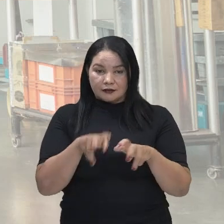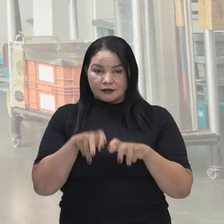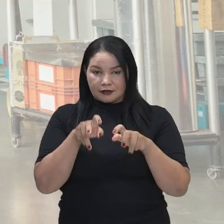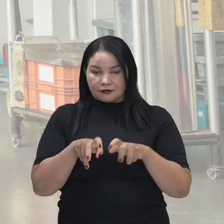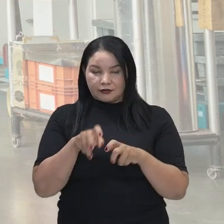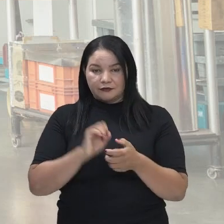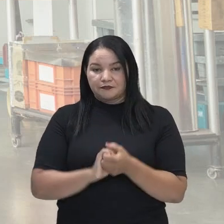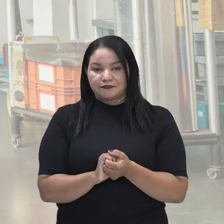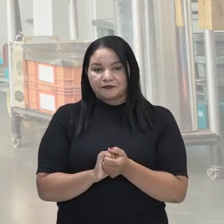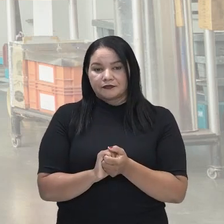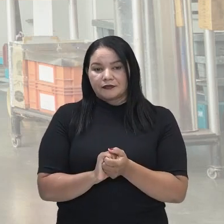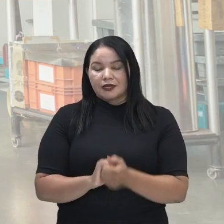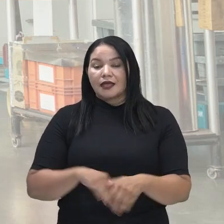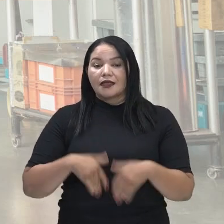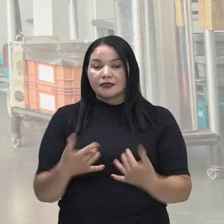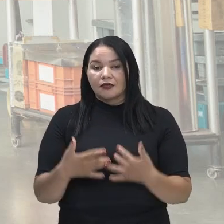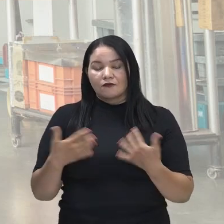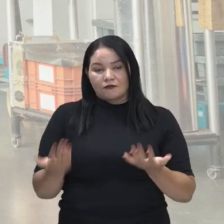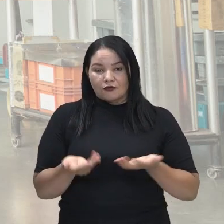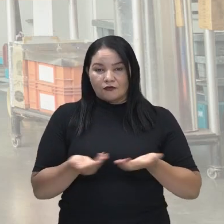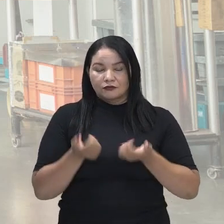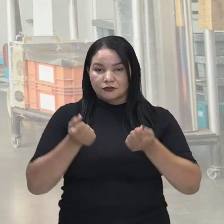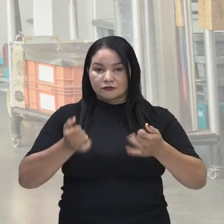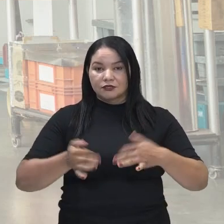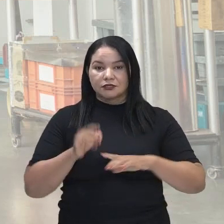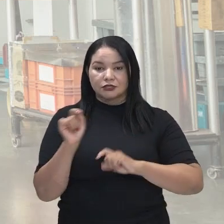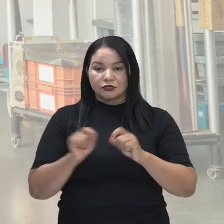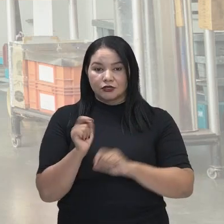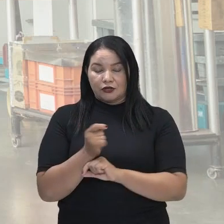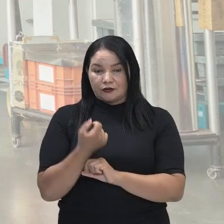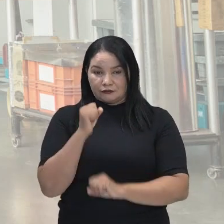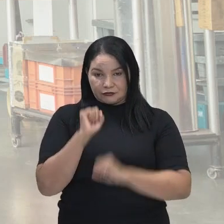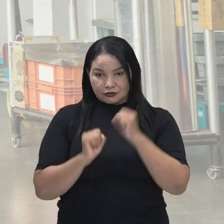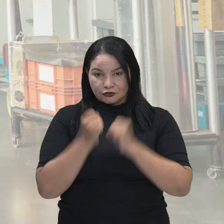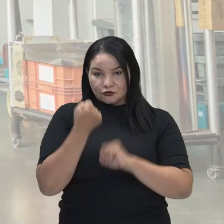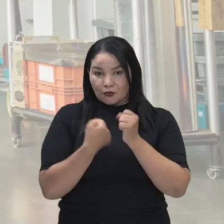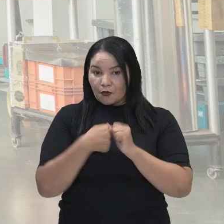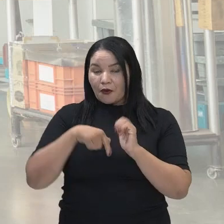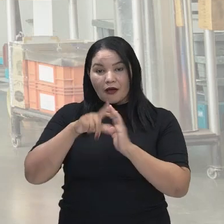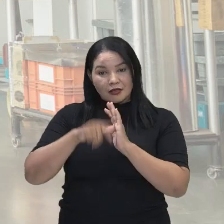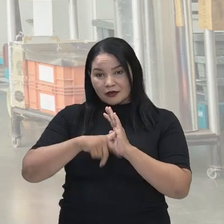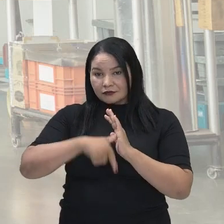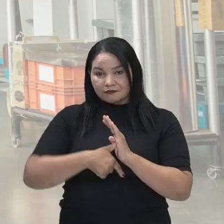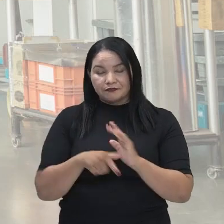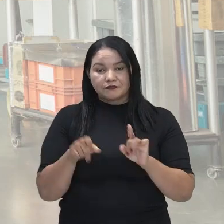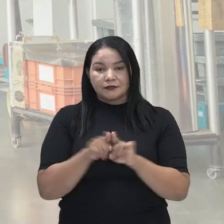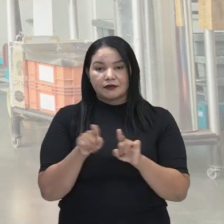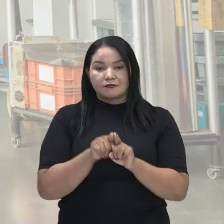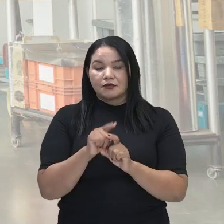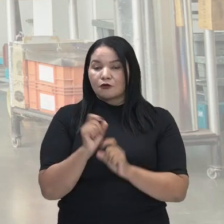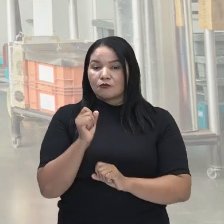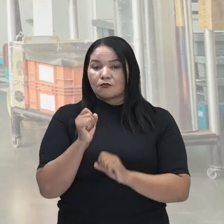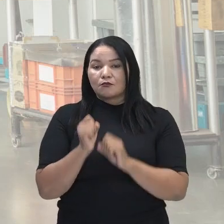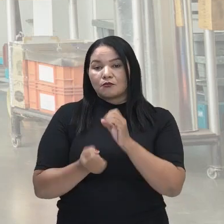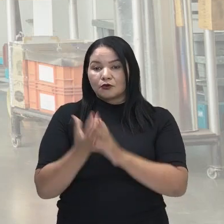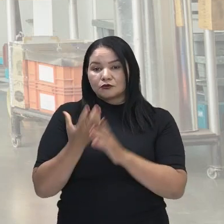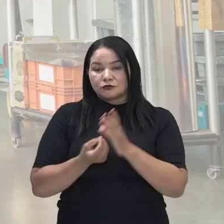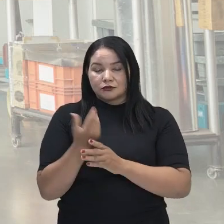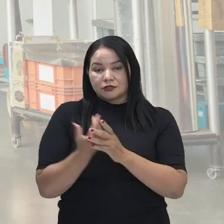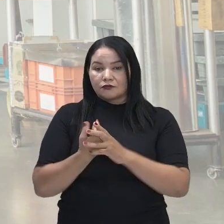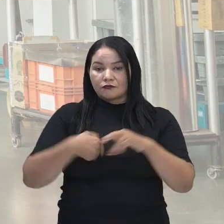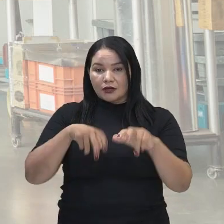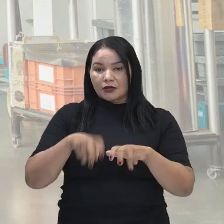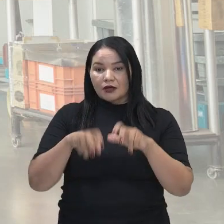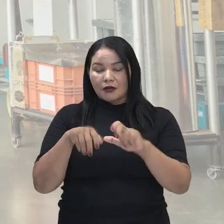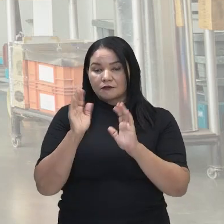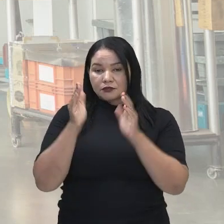certo? Então vamos lá, vamos verificar que a industrialização ela é tardia, com uma produção agrária